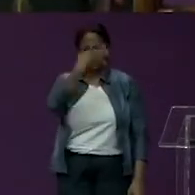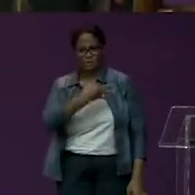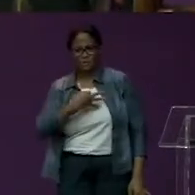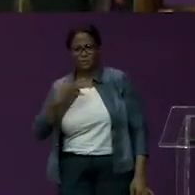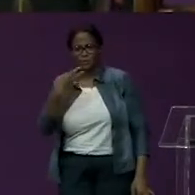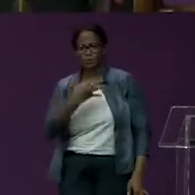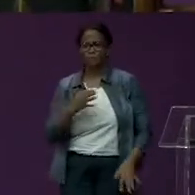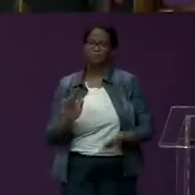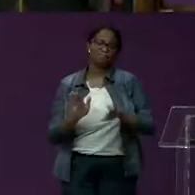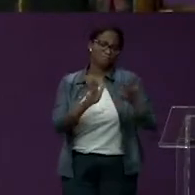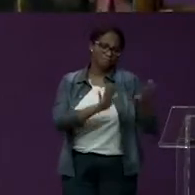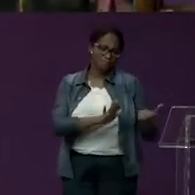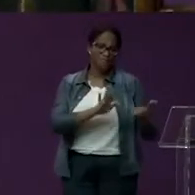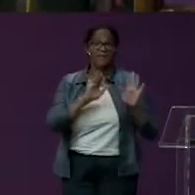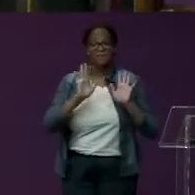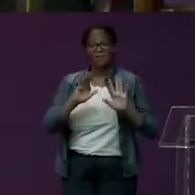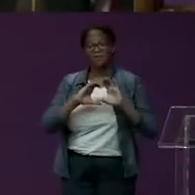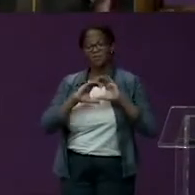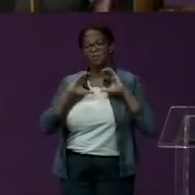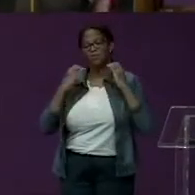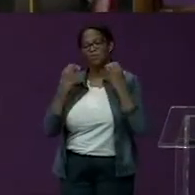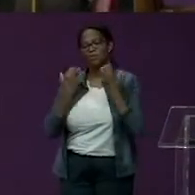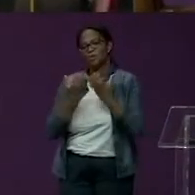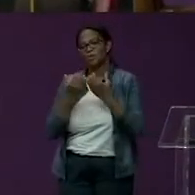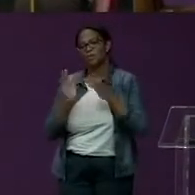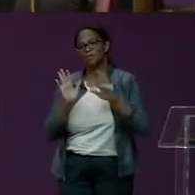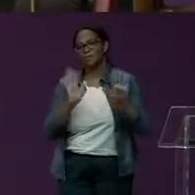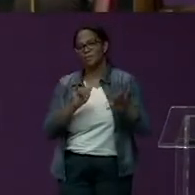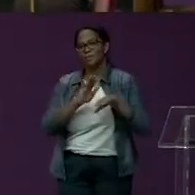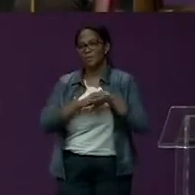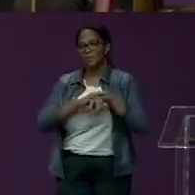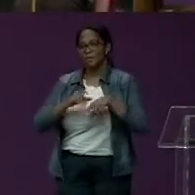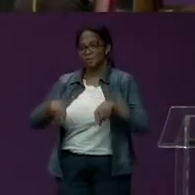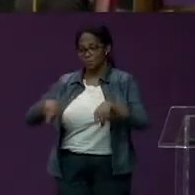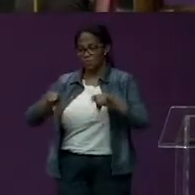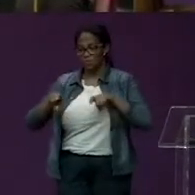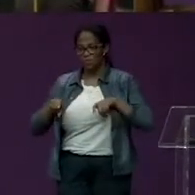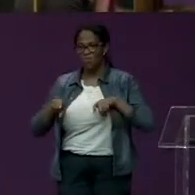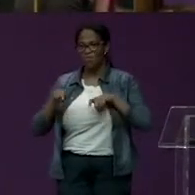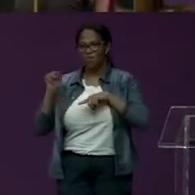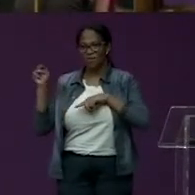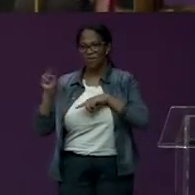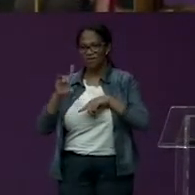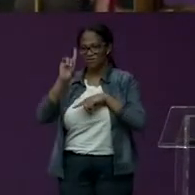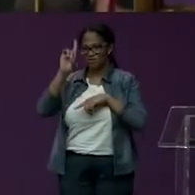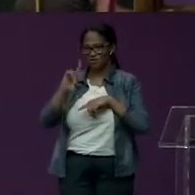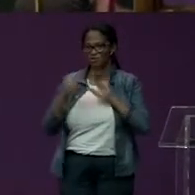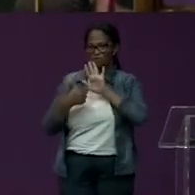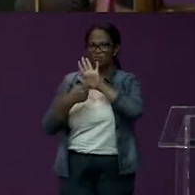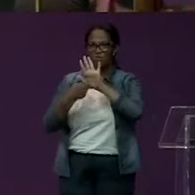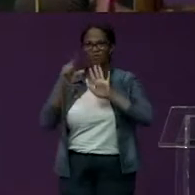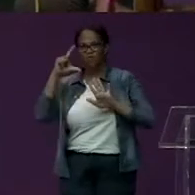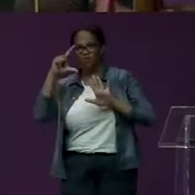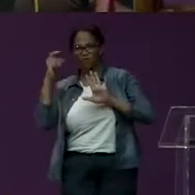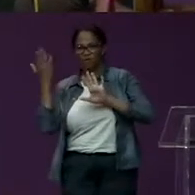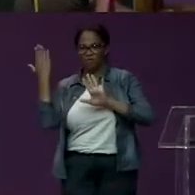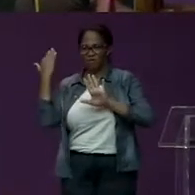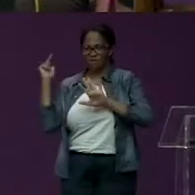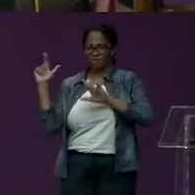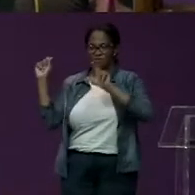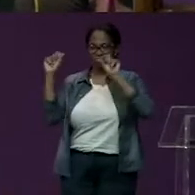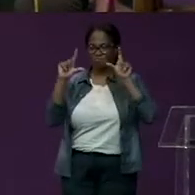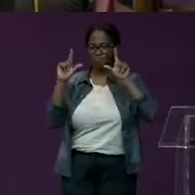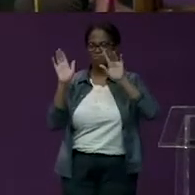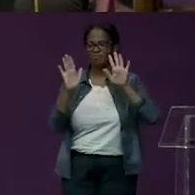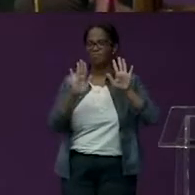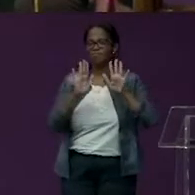Mas o Congresso, eu acho que desde a posse dos diretores, que é a foto que aparece ali, nós estamos